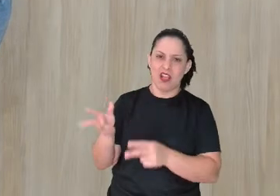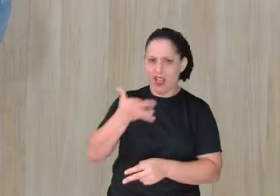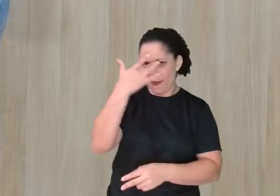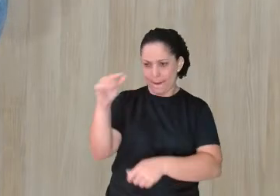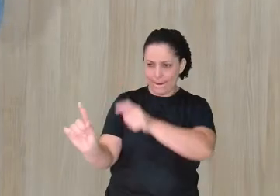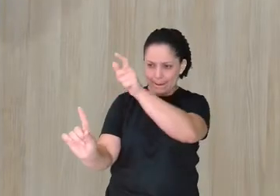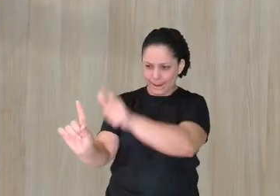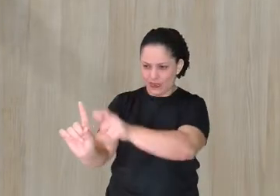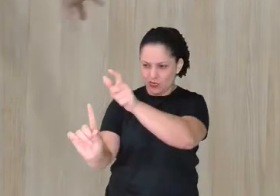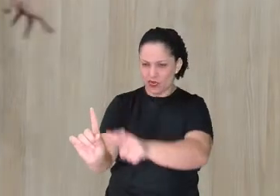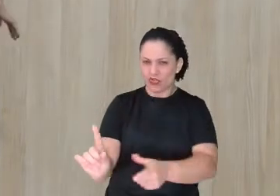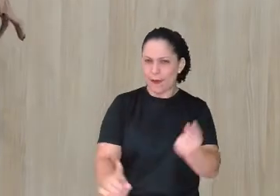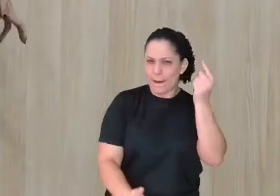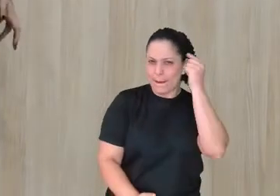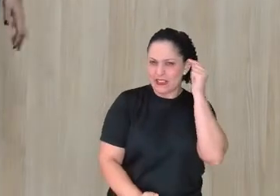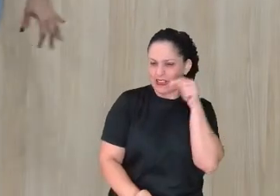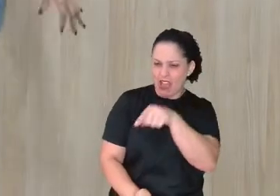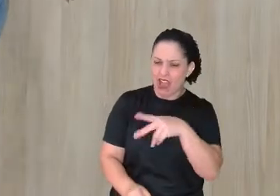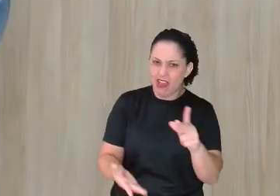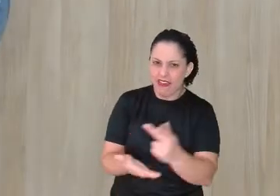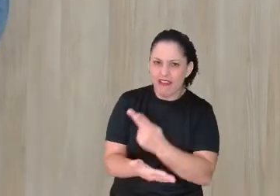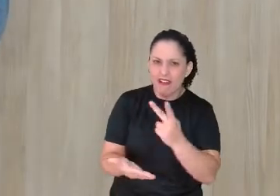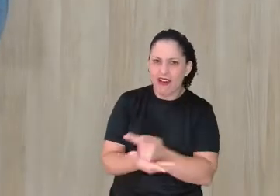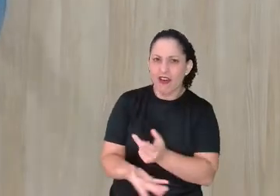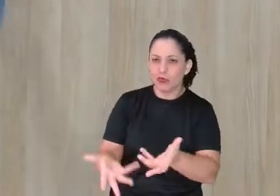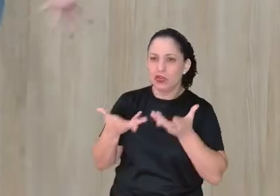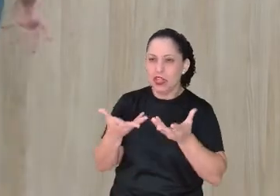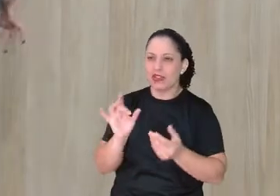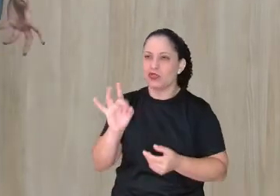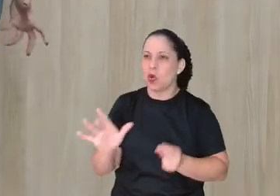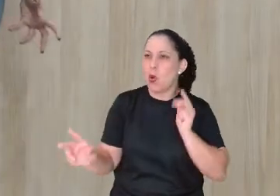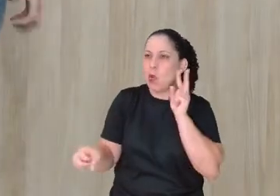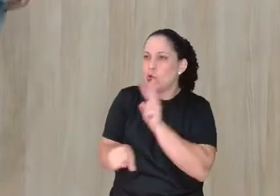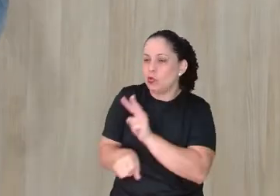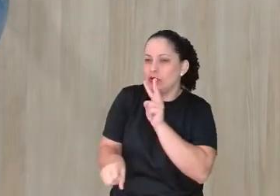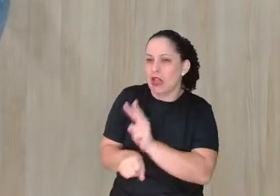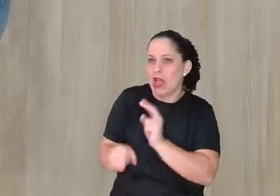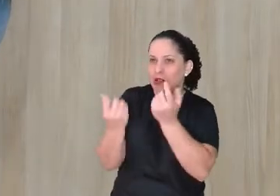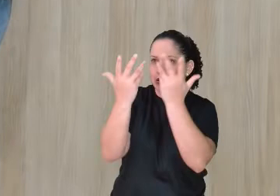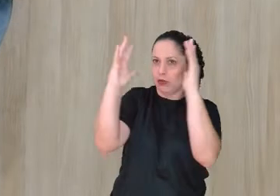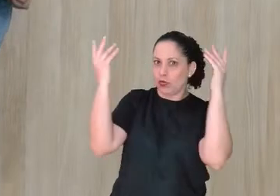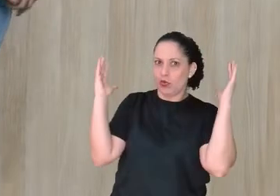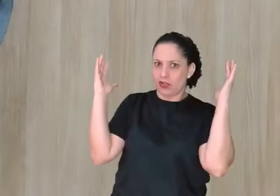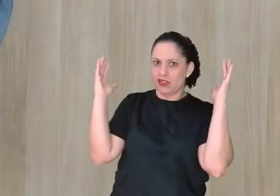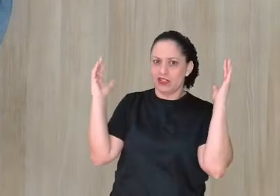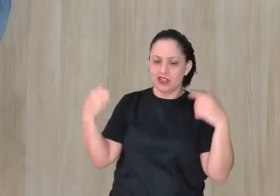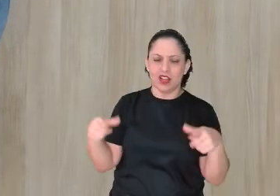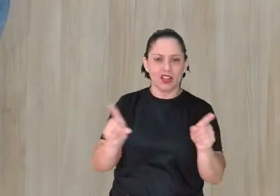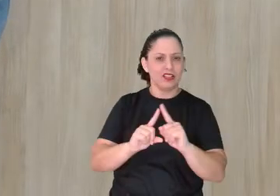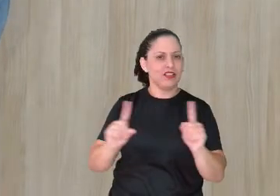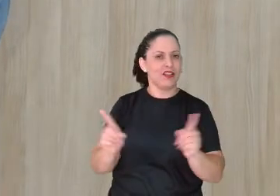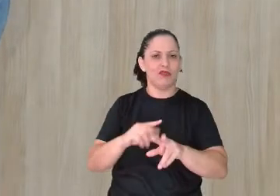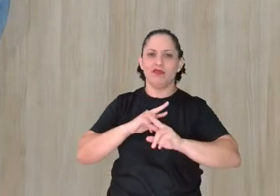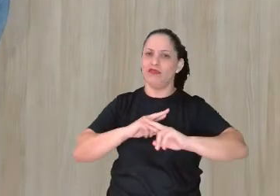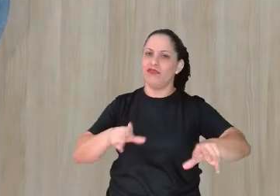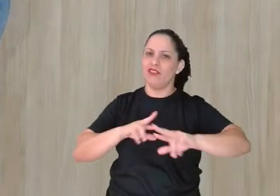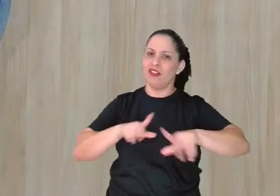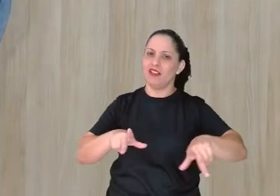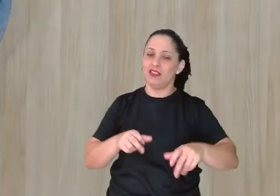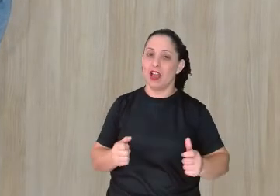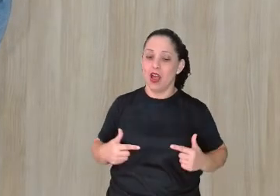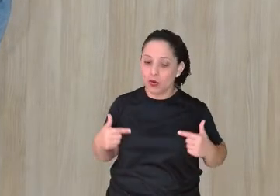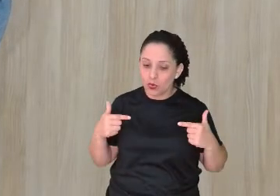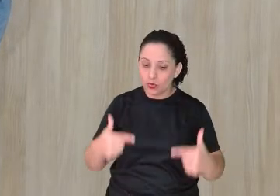como uns marginais, né? Que querem defender a natureza e que não sei o quê. E não é isso, né? A luta aí